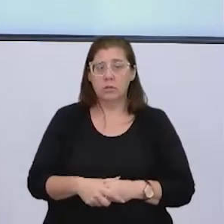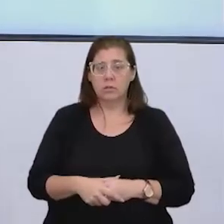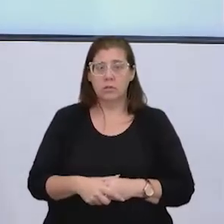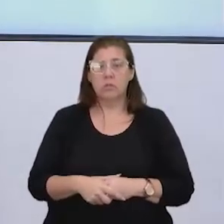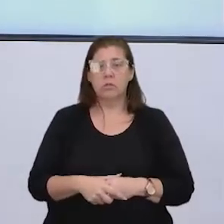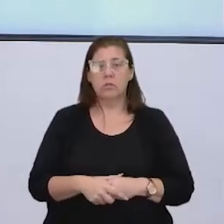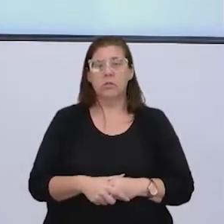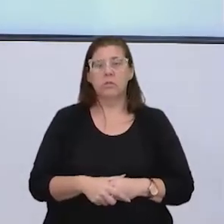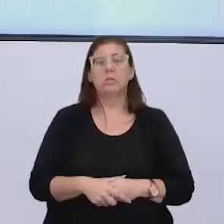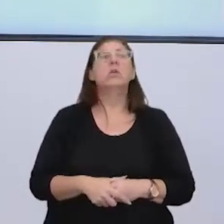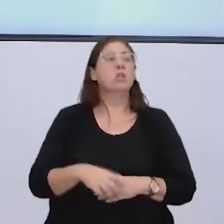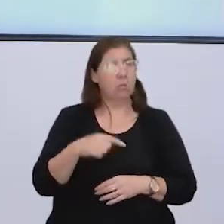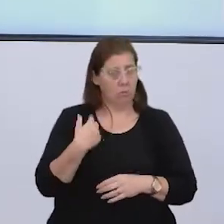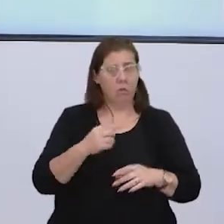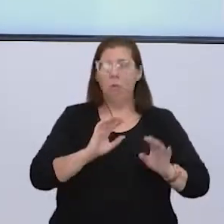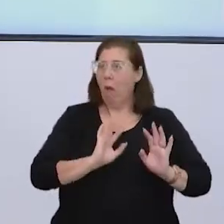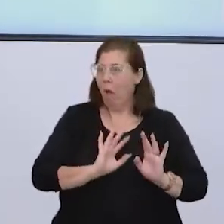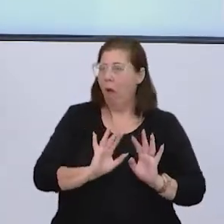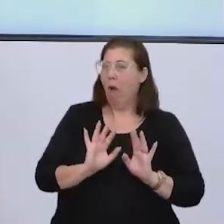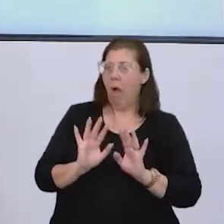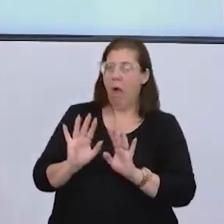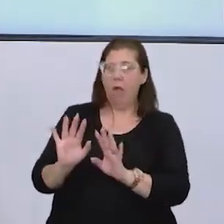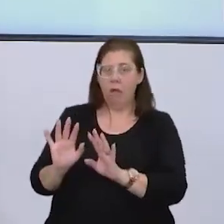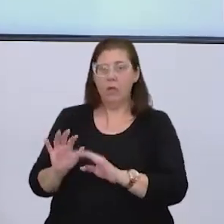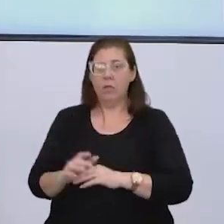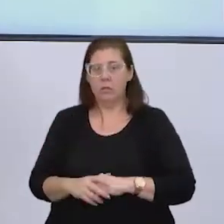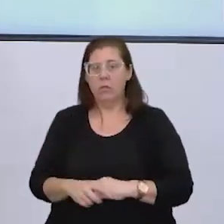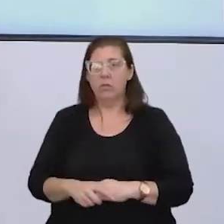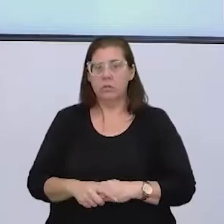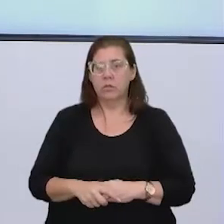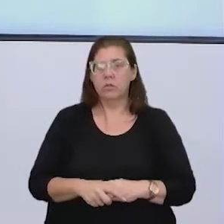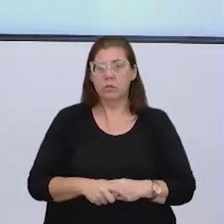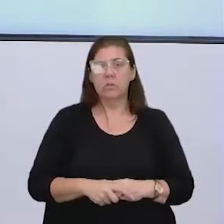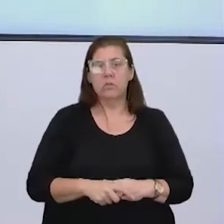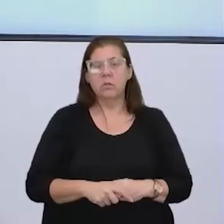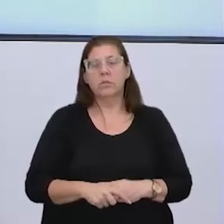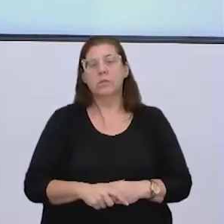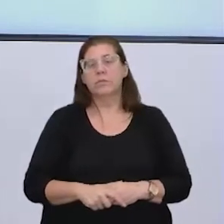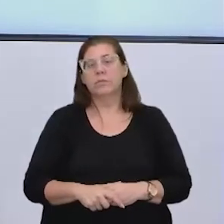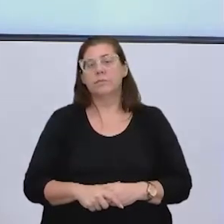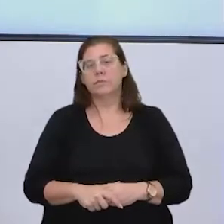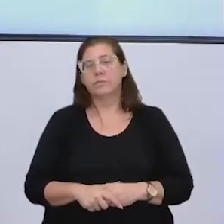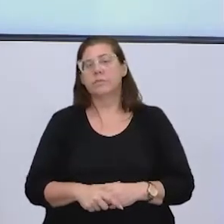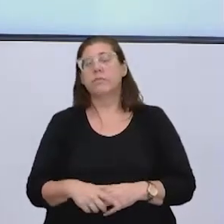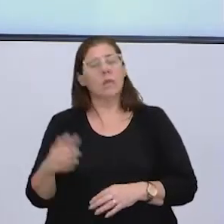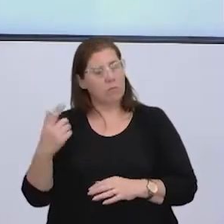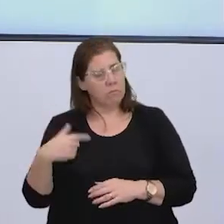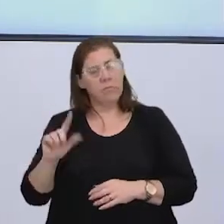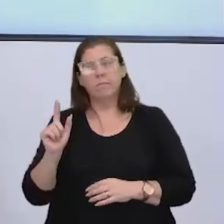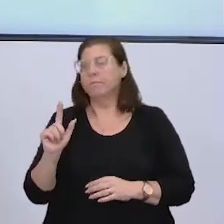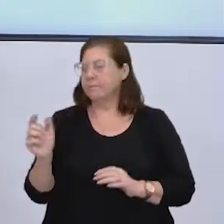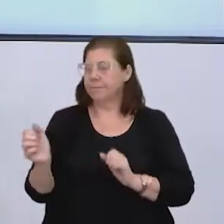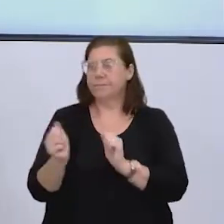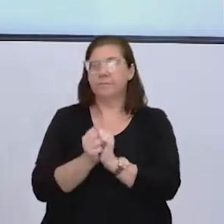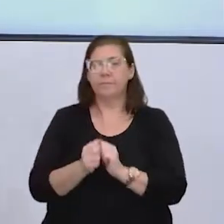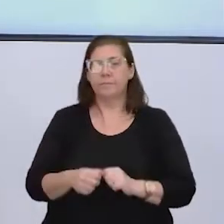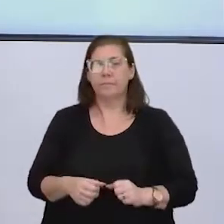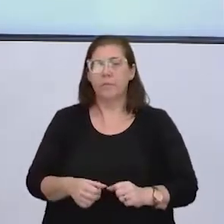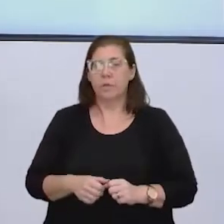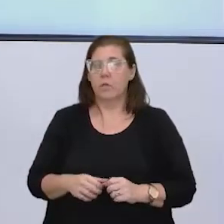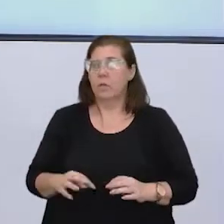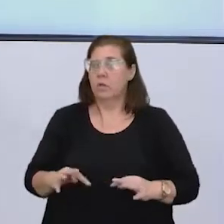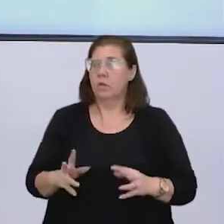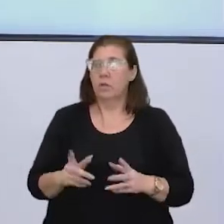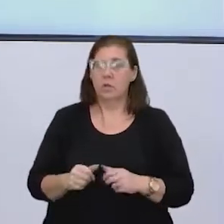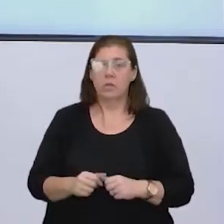Ensandecidos. E fomos eu não fui. Num ponto geral eu não fui, mas vamos pro show do Ozzy. E aí a galera,